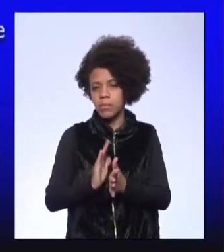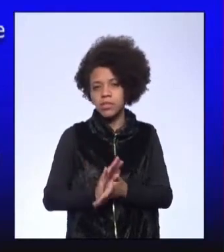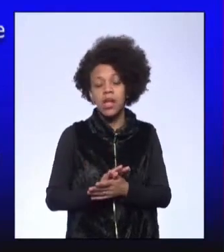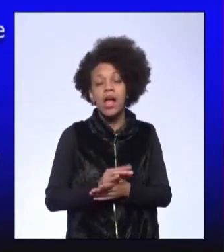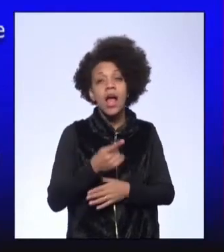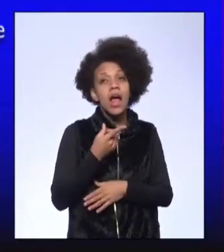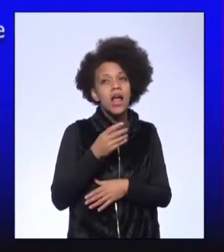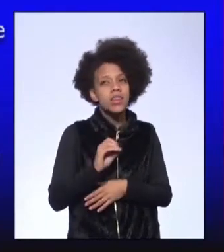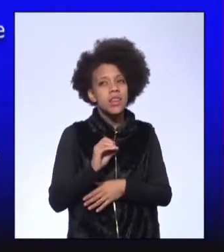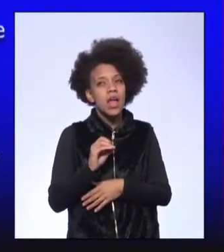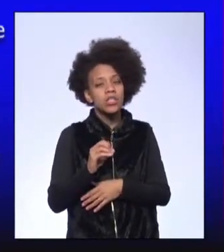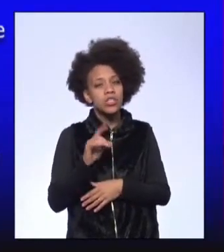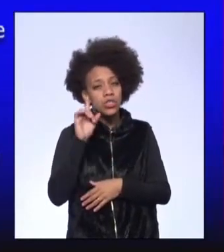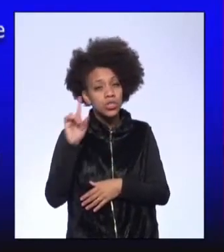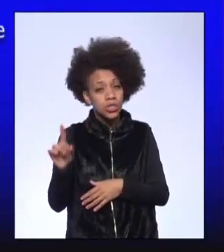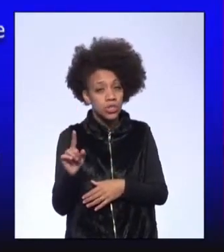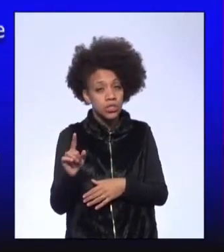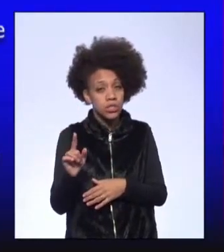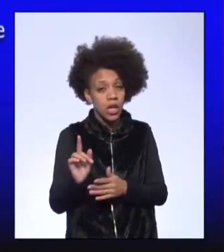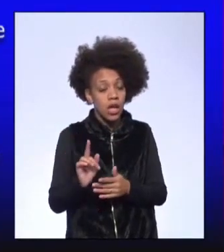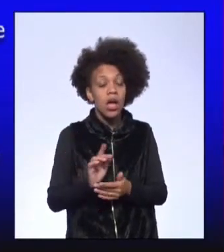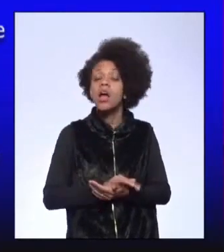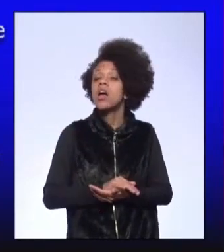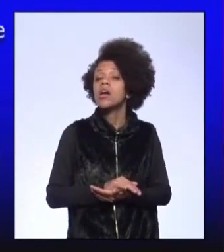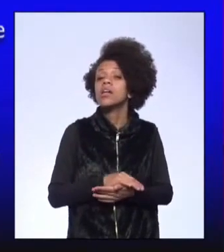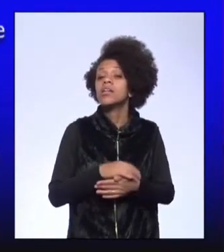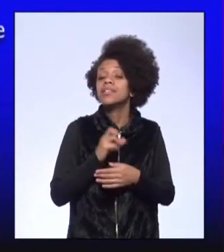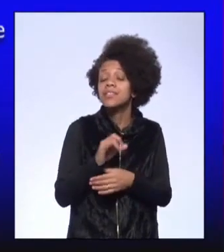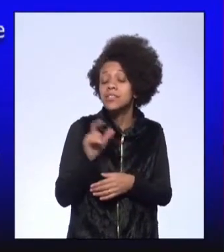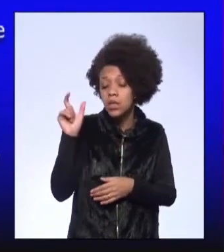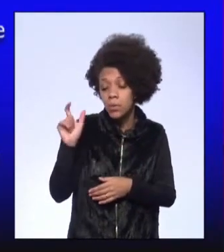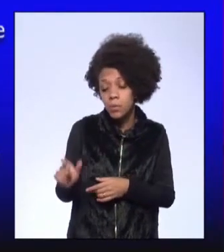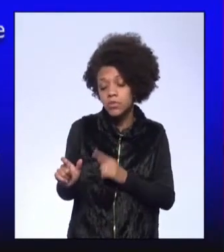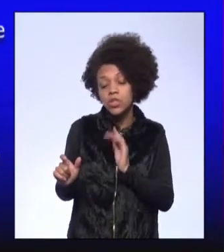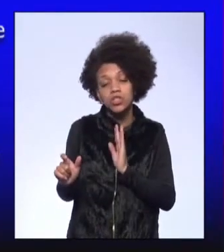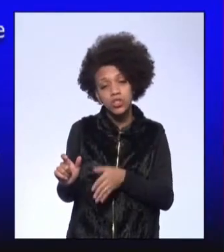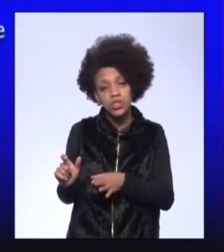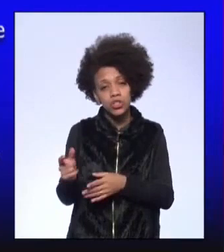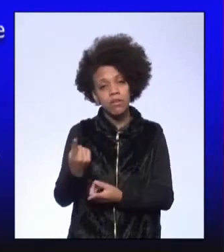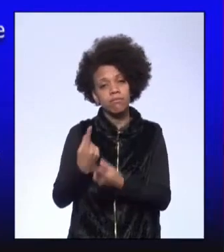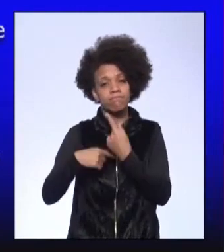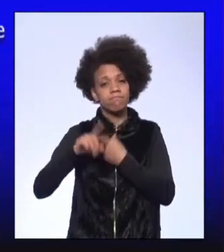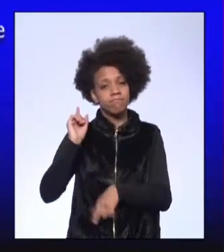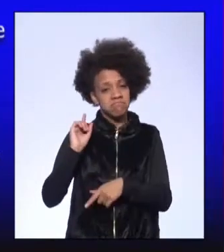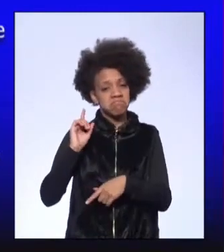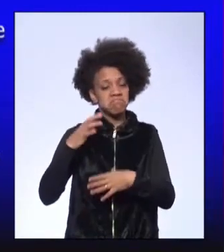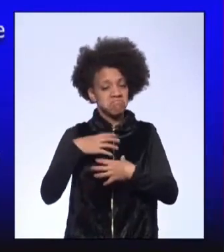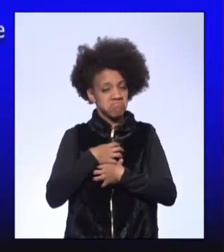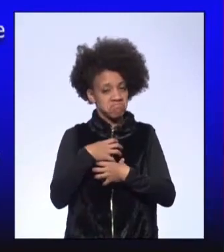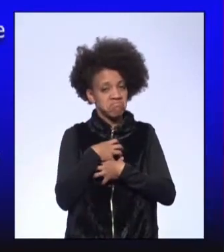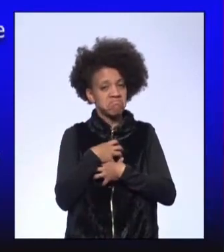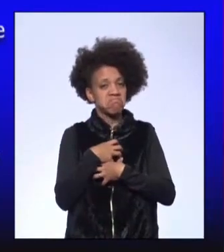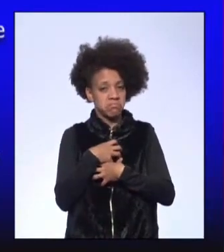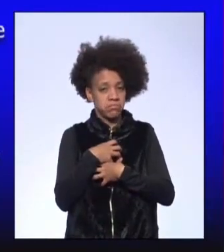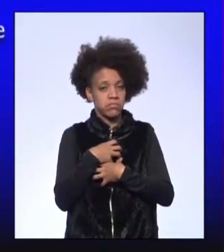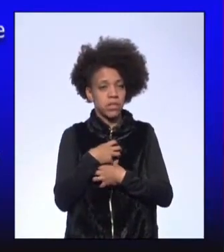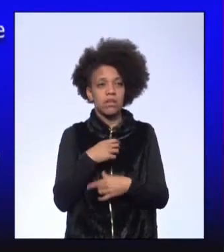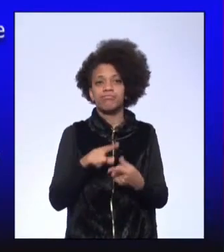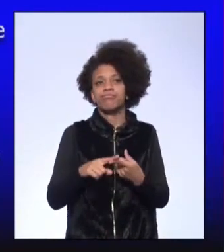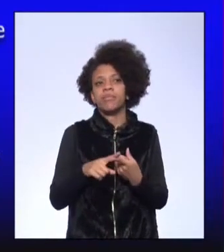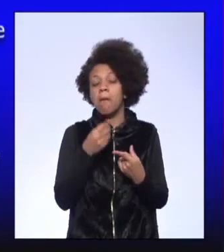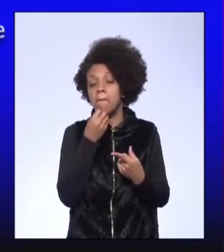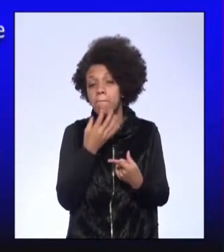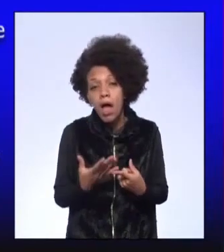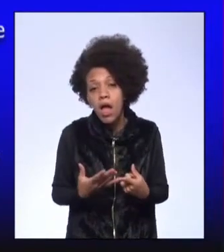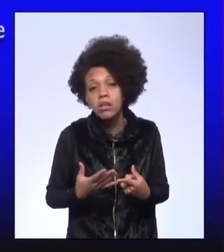10 dias após o início dos sintomas, se o indivíduo já estiver recuperado clinicamente, né, ou seja, já estiver